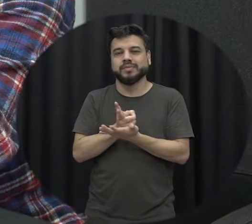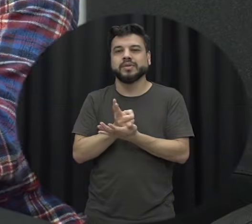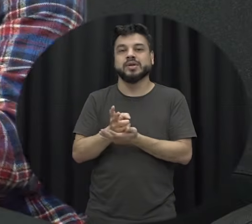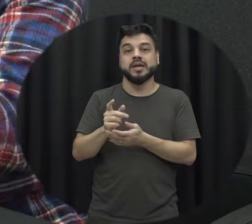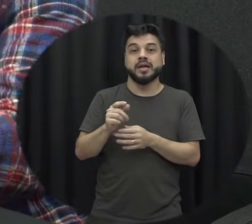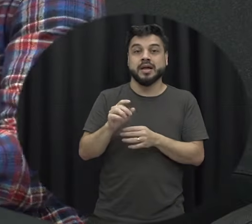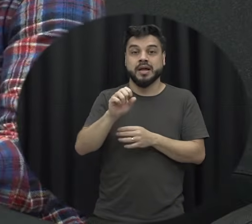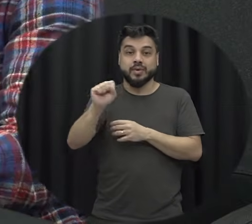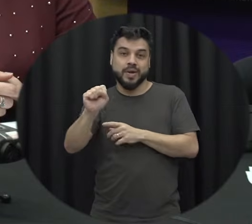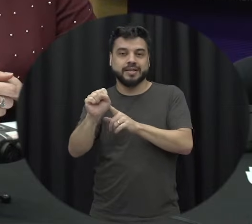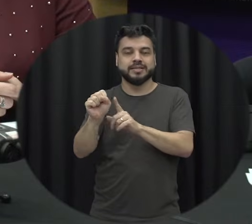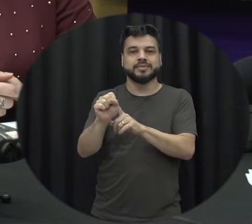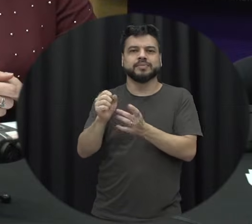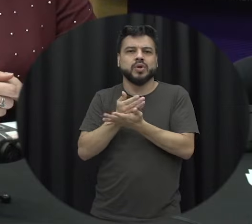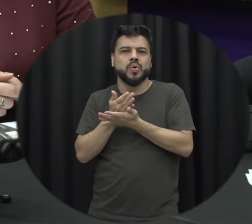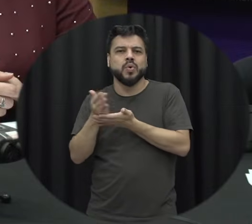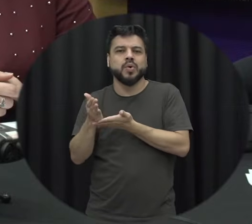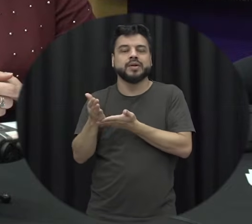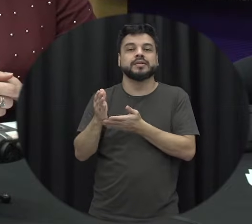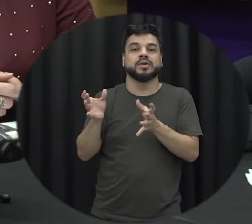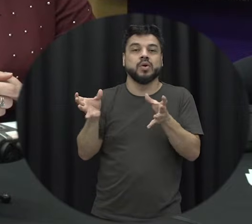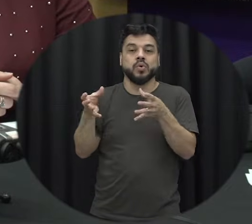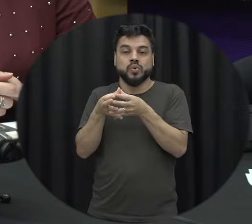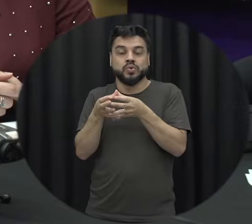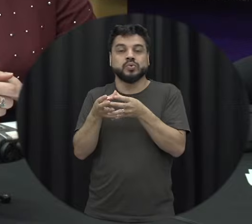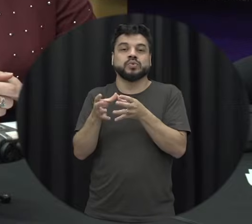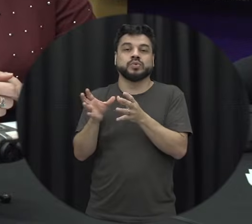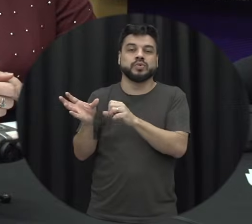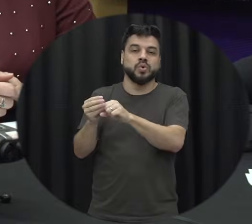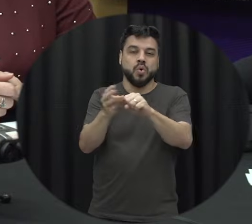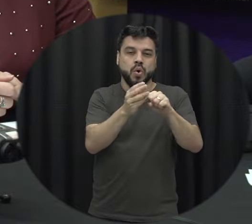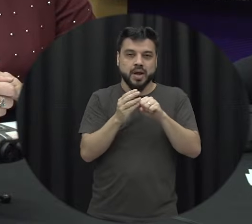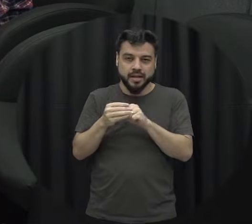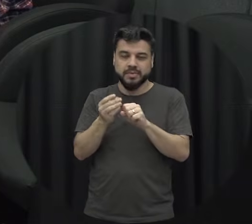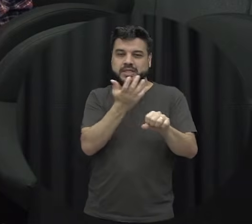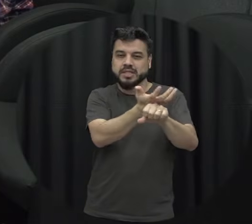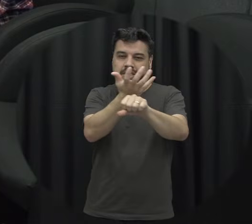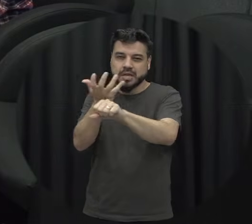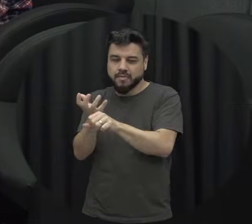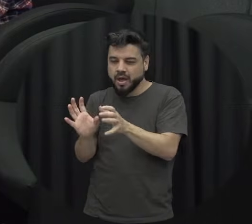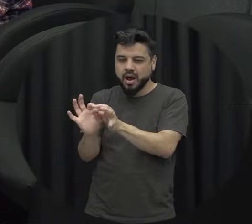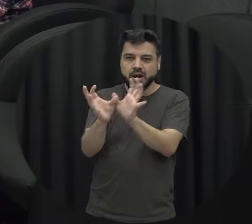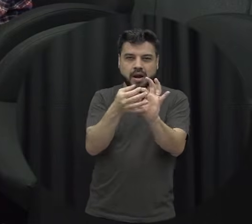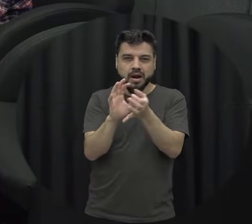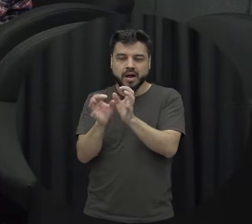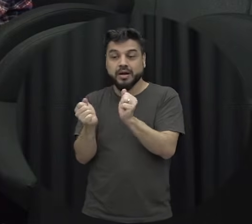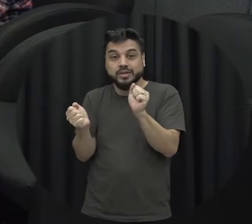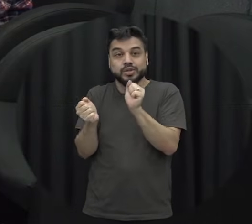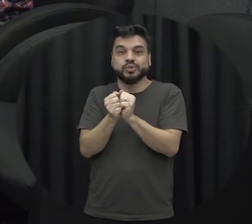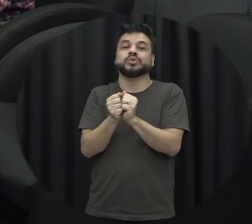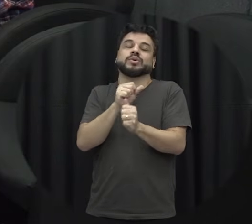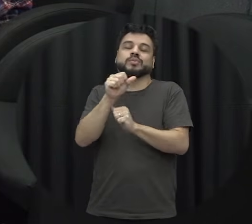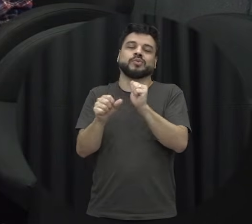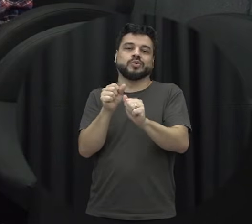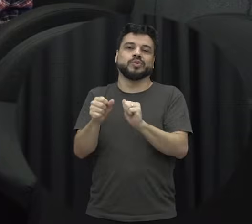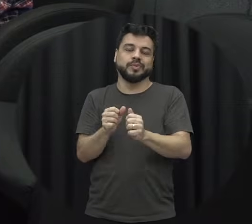plural, porque tem essa origem de um conjunto de conhecimentos, um conjunto de disciplinas que se chamavam matemáticas.